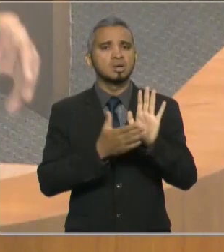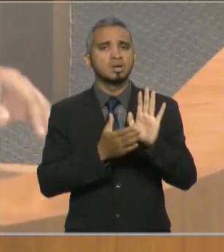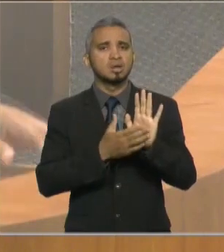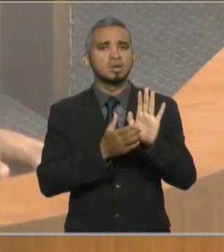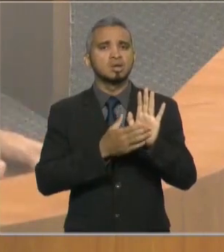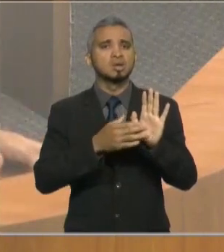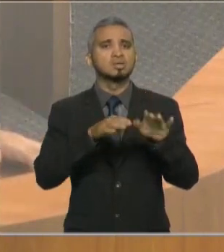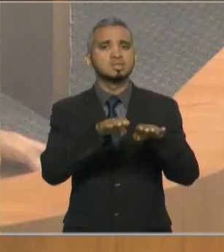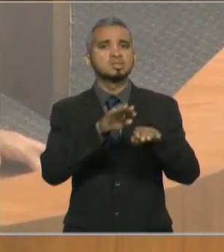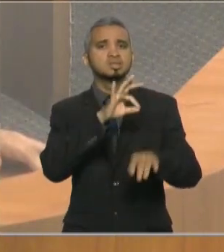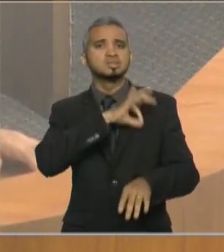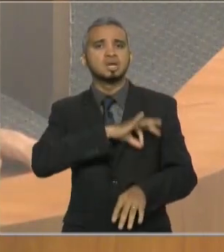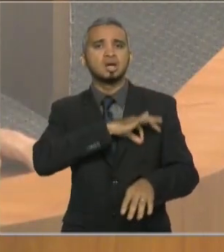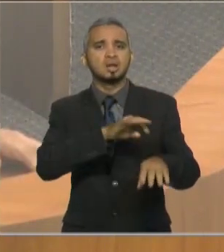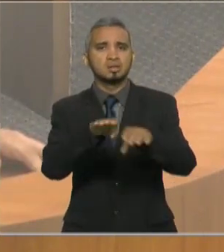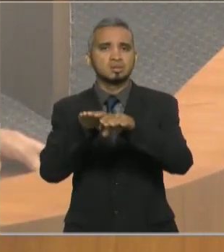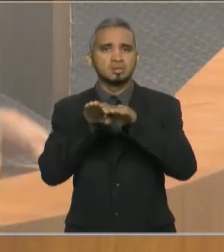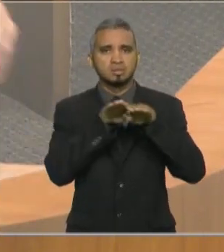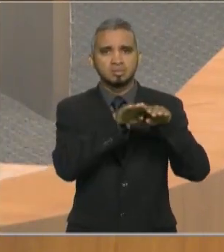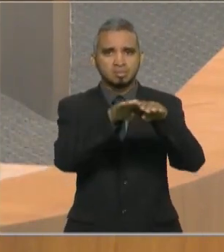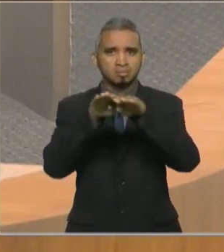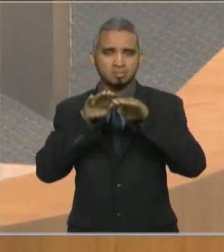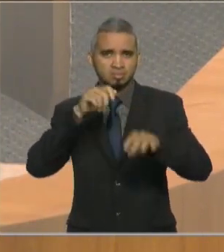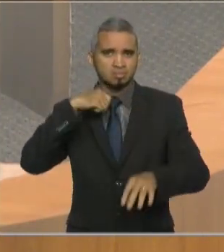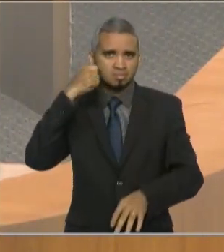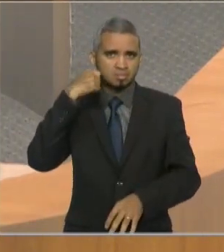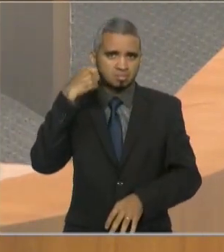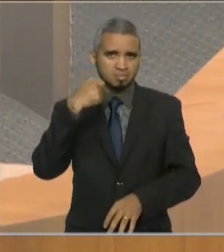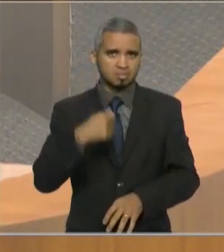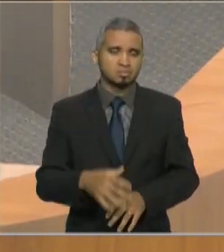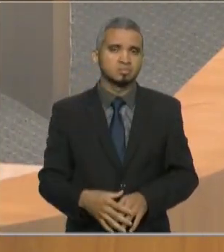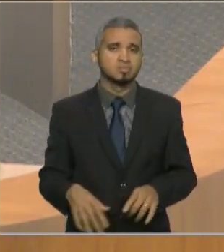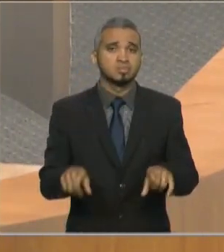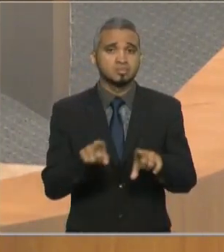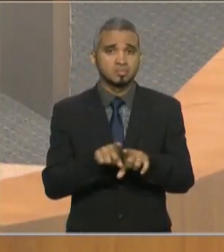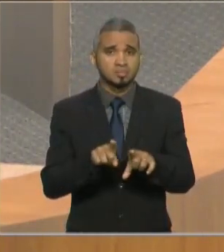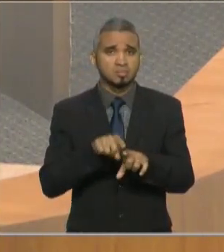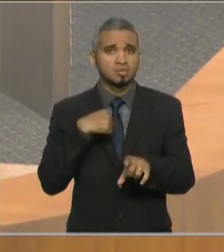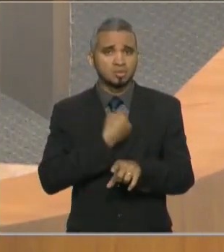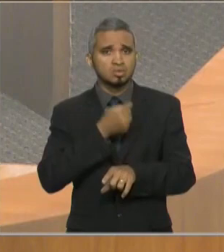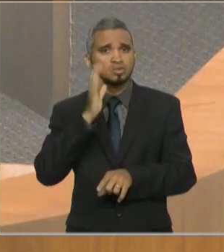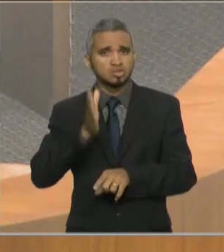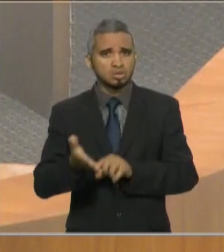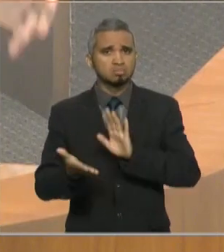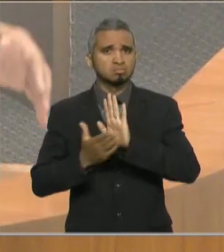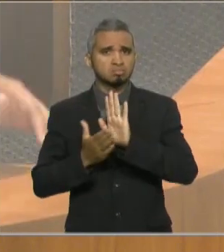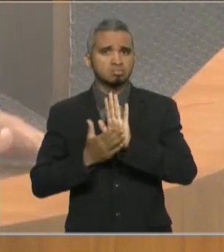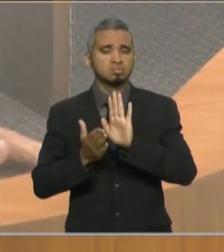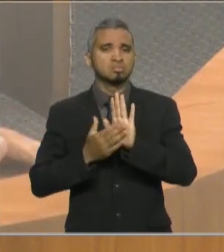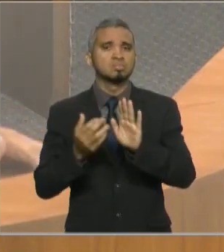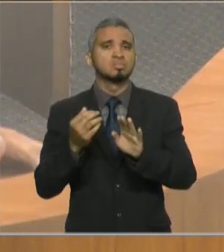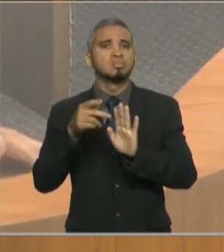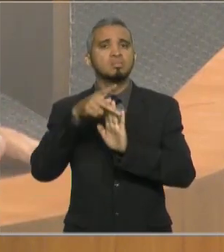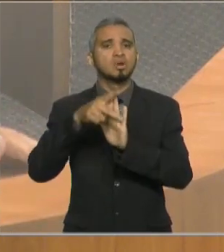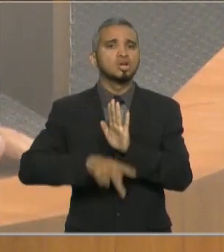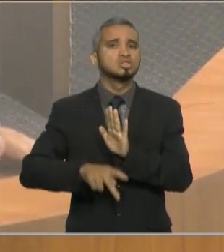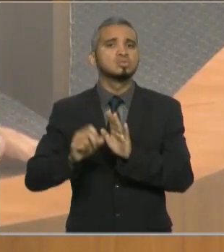Apresentamos aqui nesta casa também um projeto de premiação para advogados, escritório de advocacia.